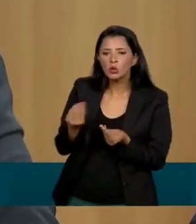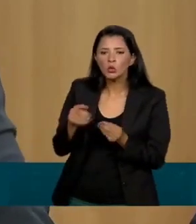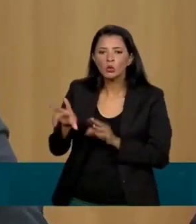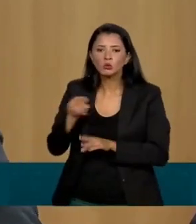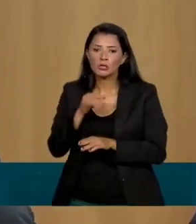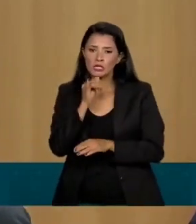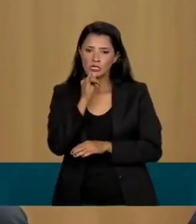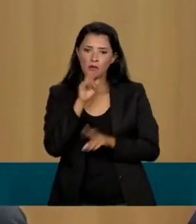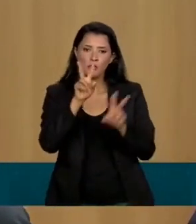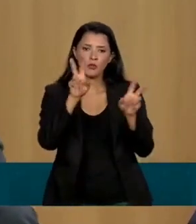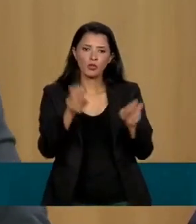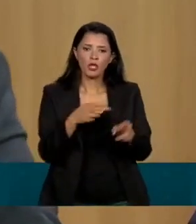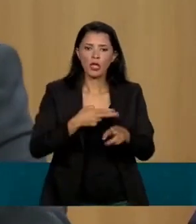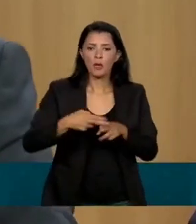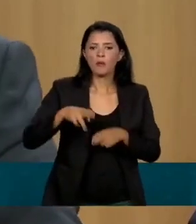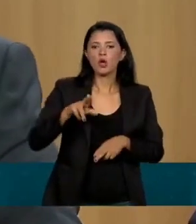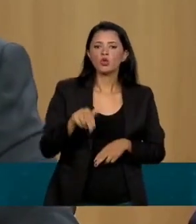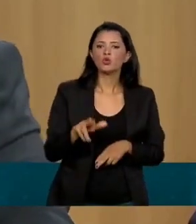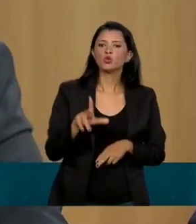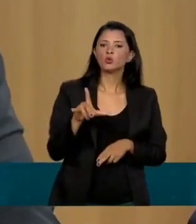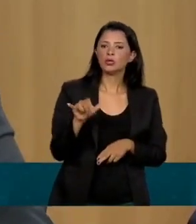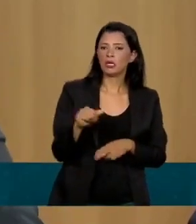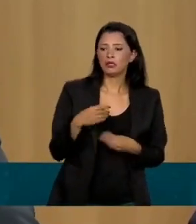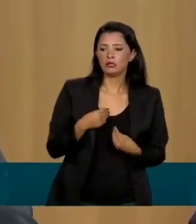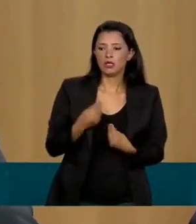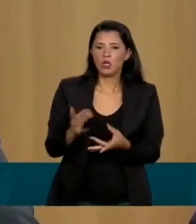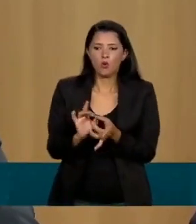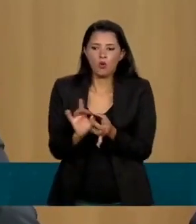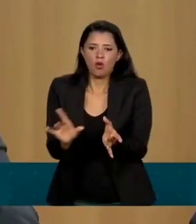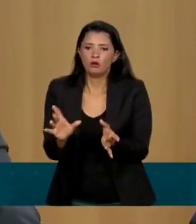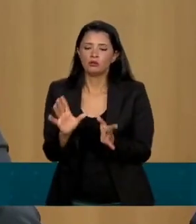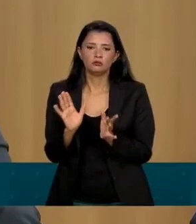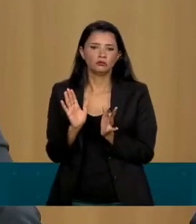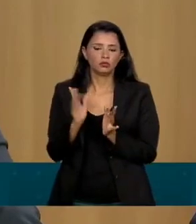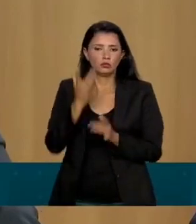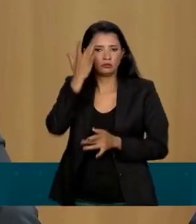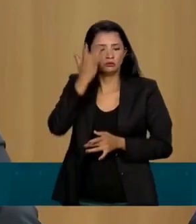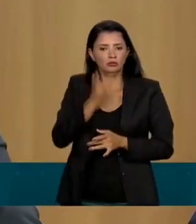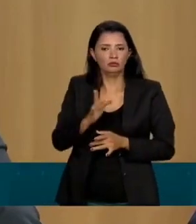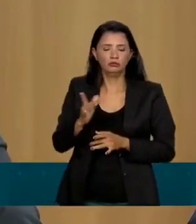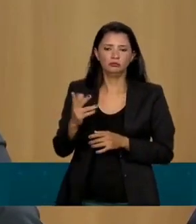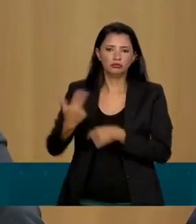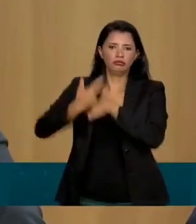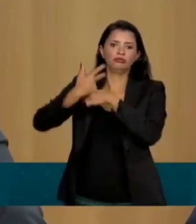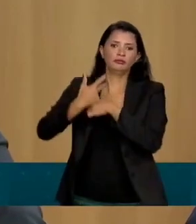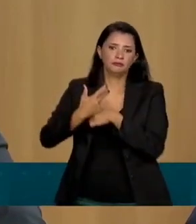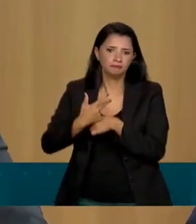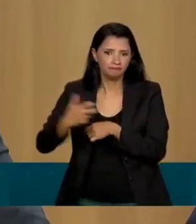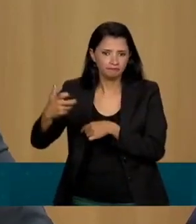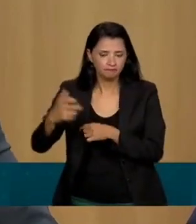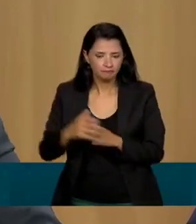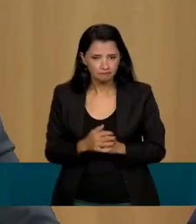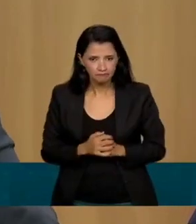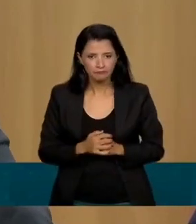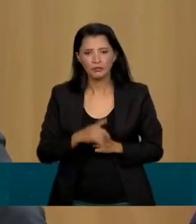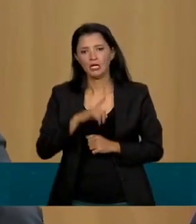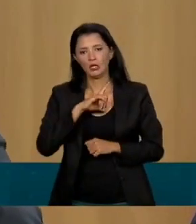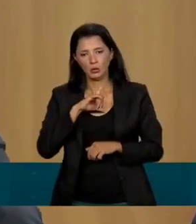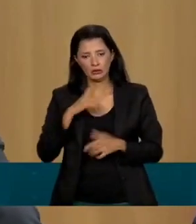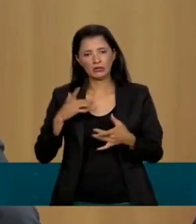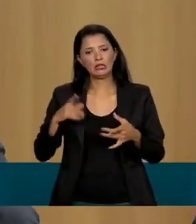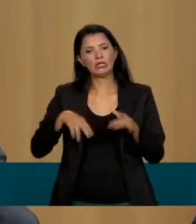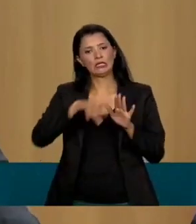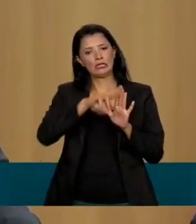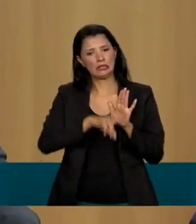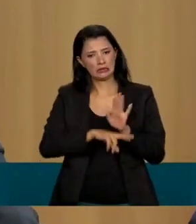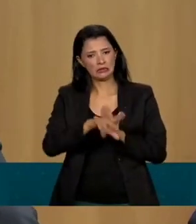refere à nudez não consentida. Então, nós estamos ancorados nessas várias regras